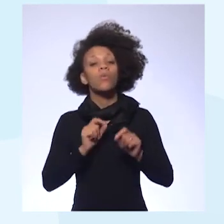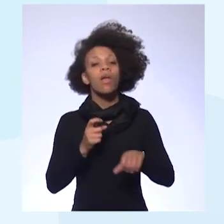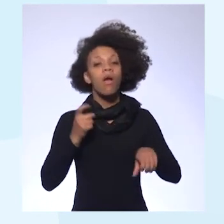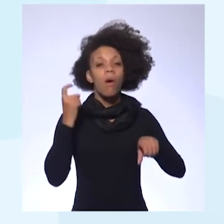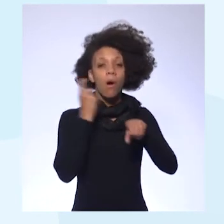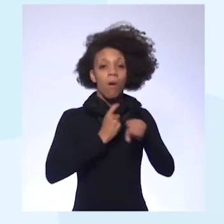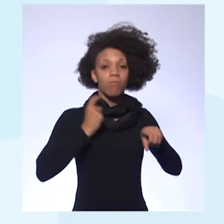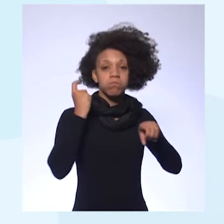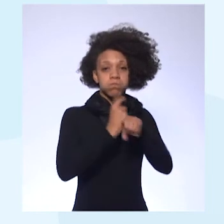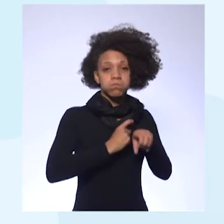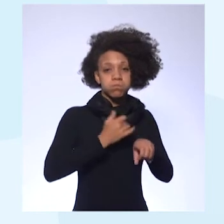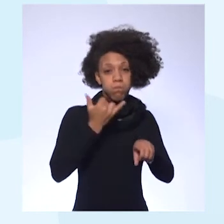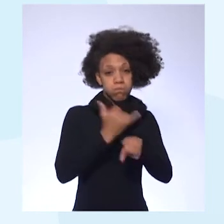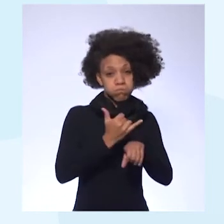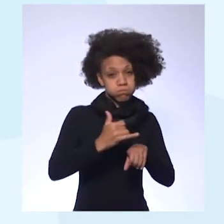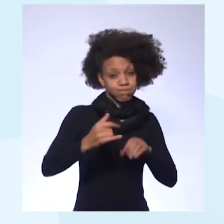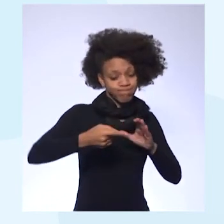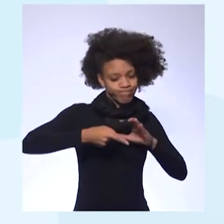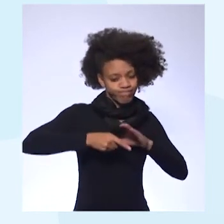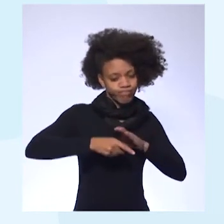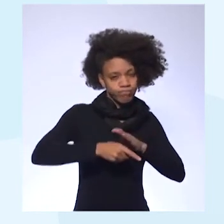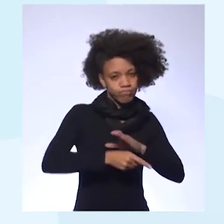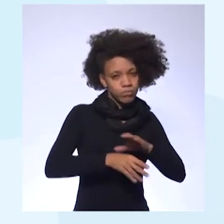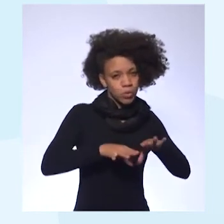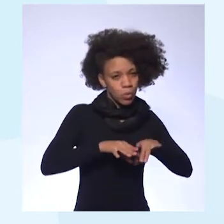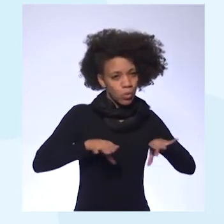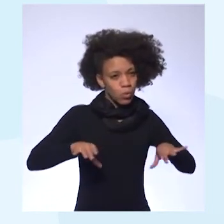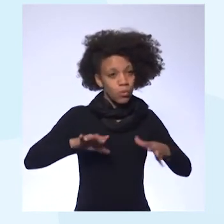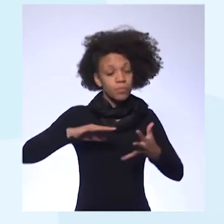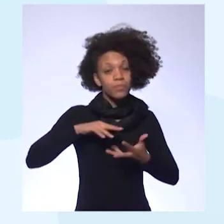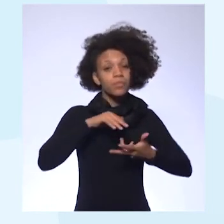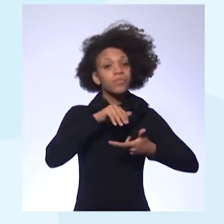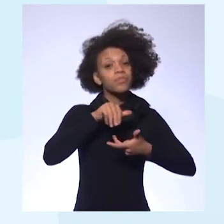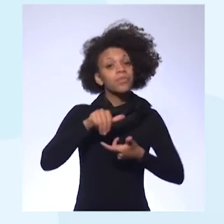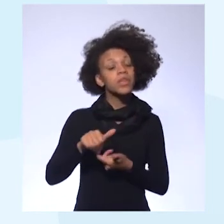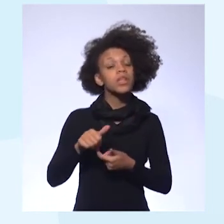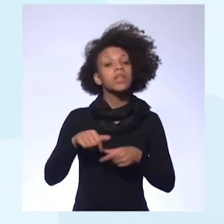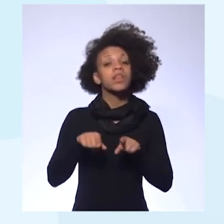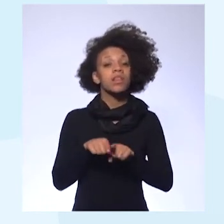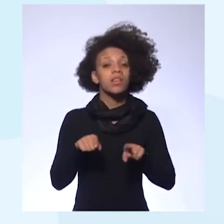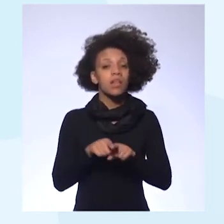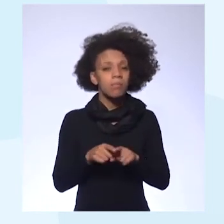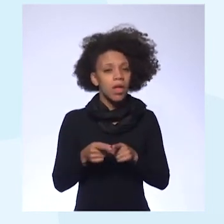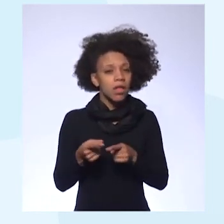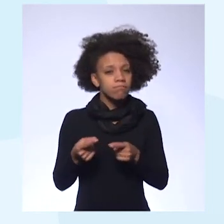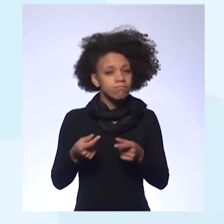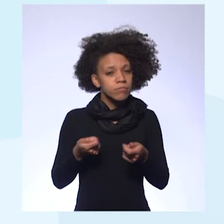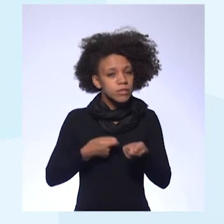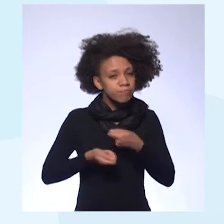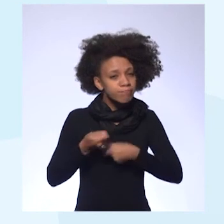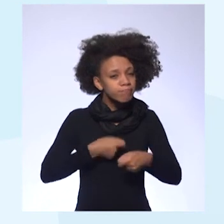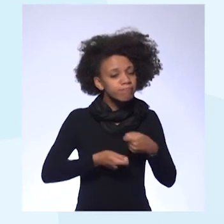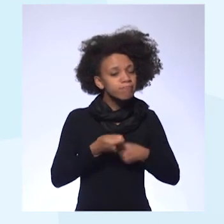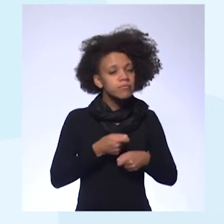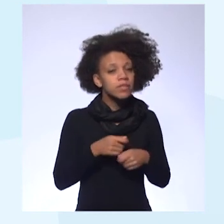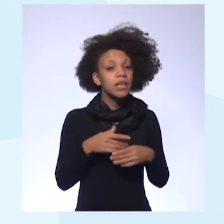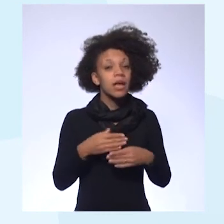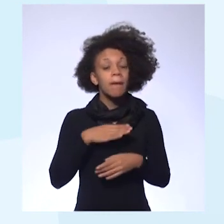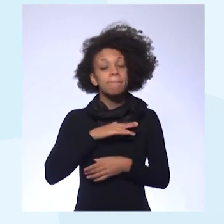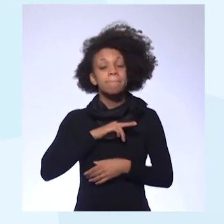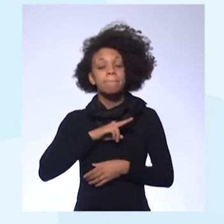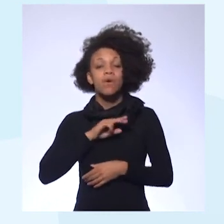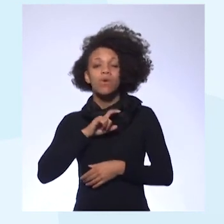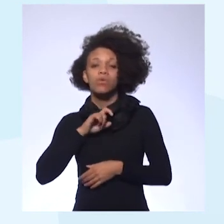é um metal abundante na Terra, né, no planeta, e de grande movimentação comercial. E através da bauxita,